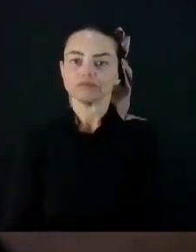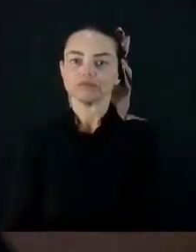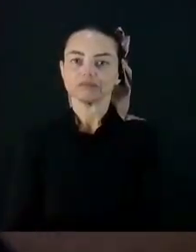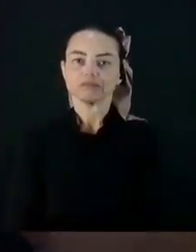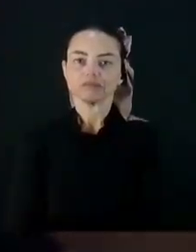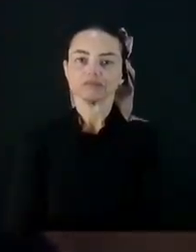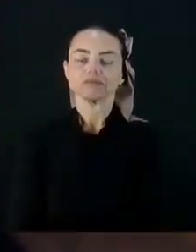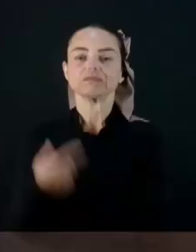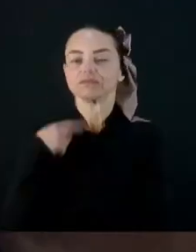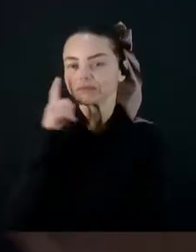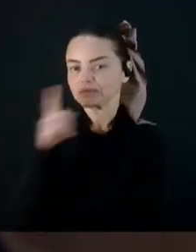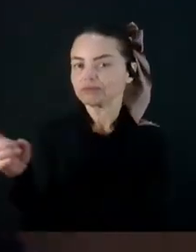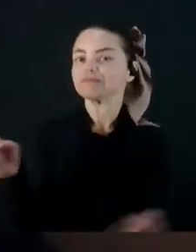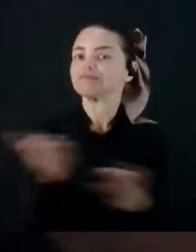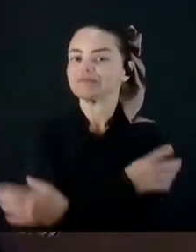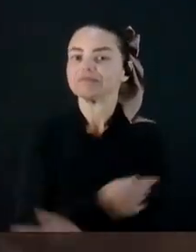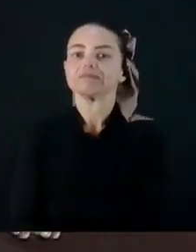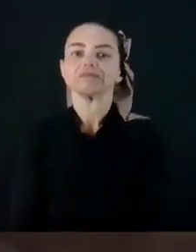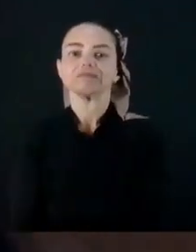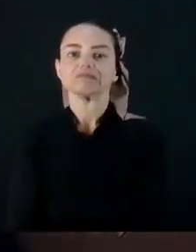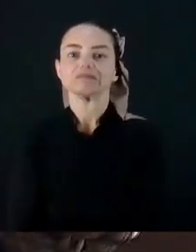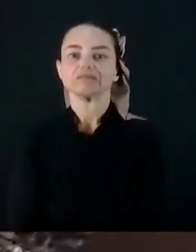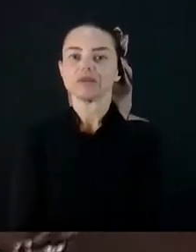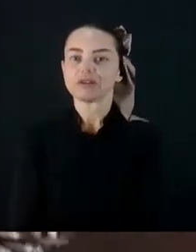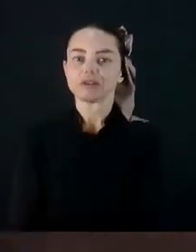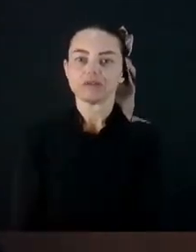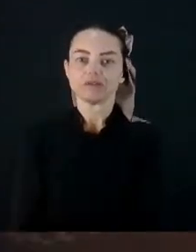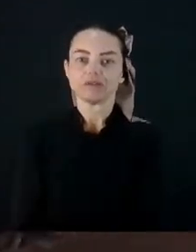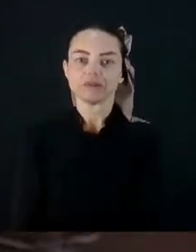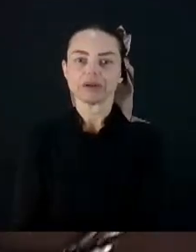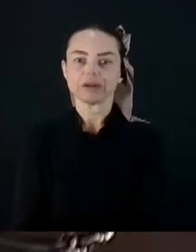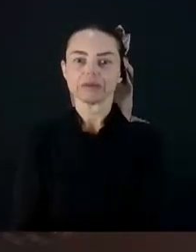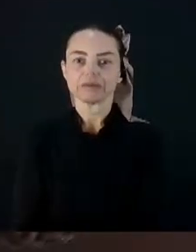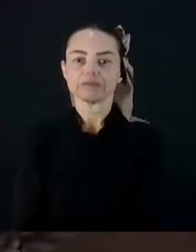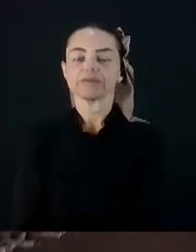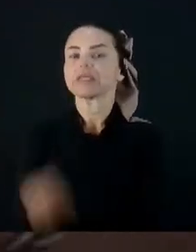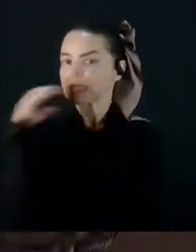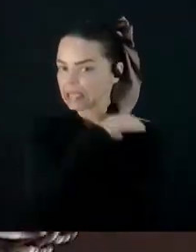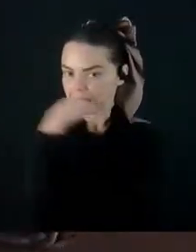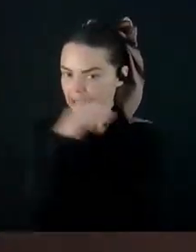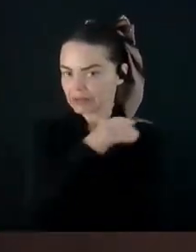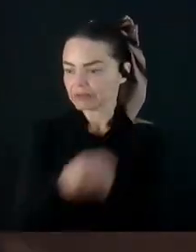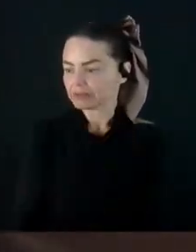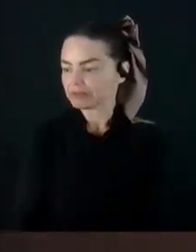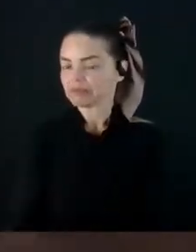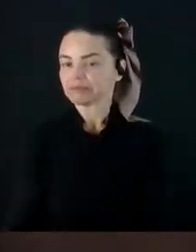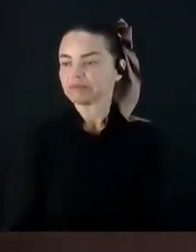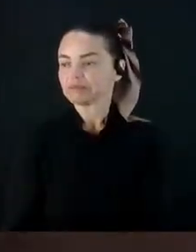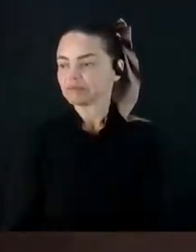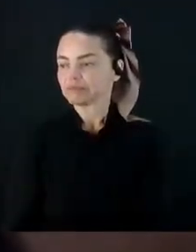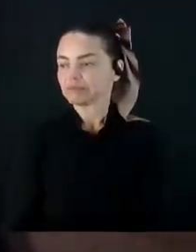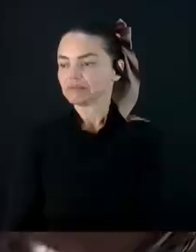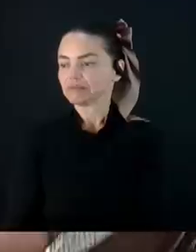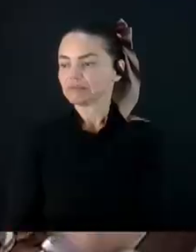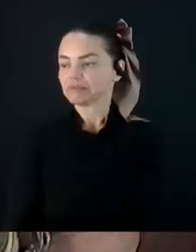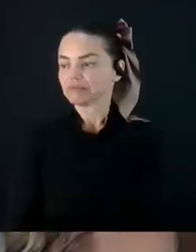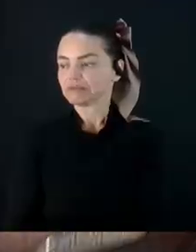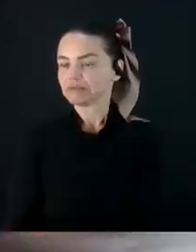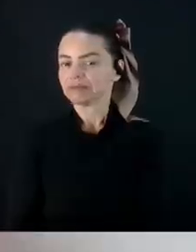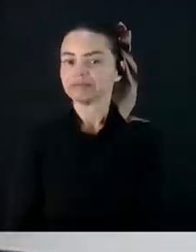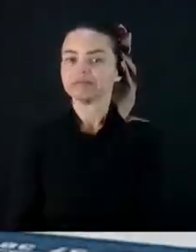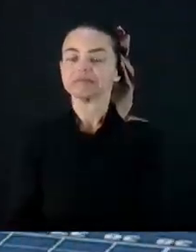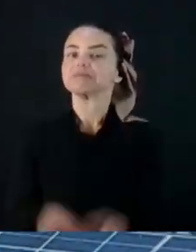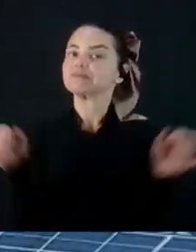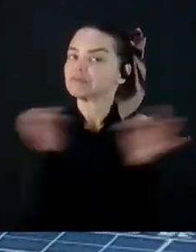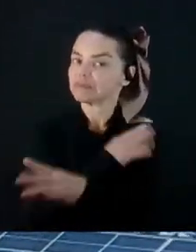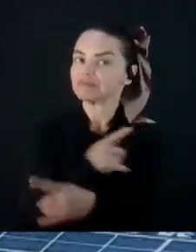pronto, gente. Esse é bem rapidinho. Esse é bem rapidinho. Tendo molde e é isso, ó. E aí ele ficou